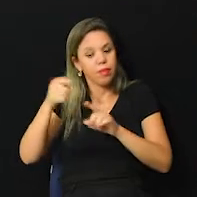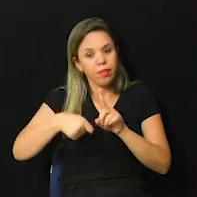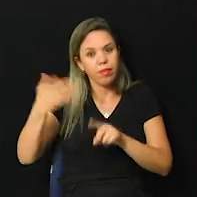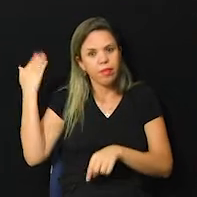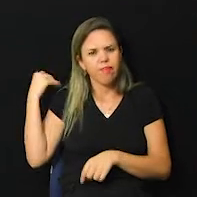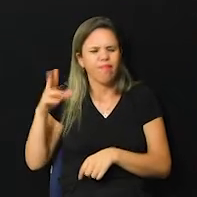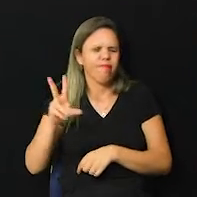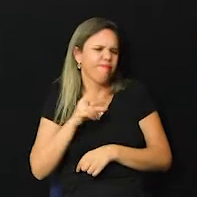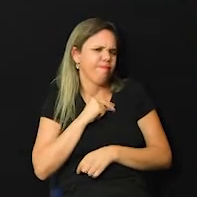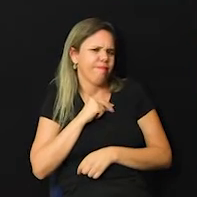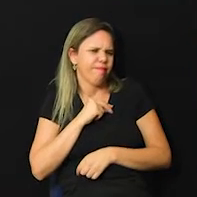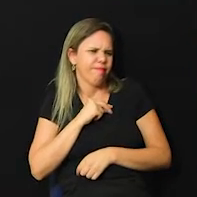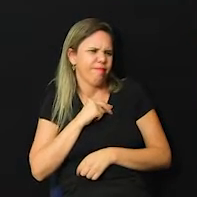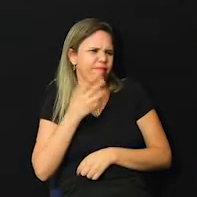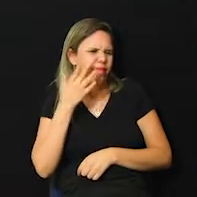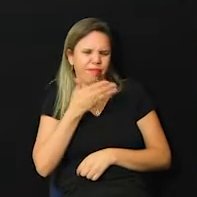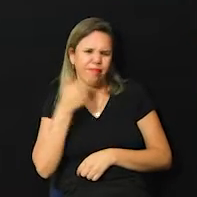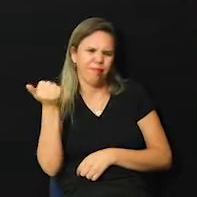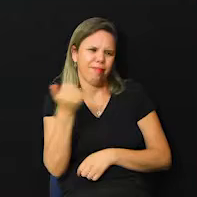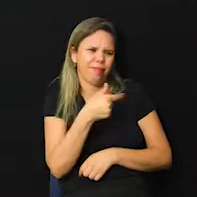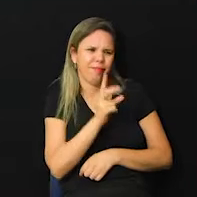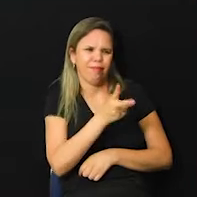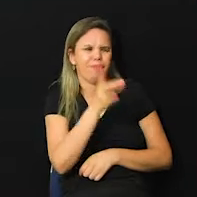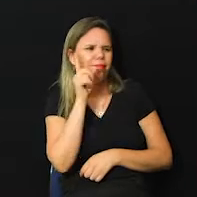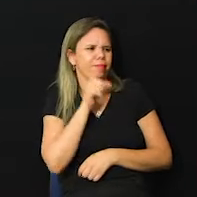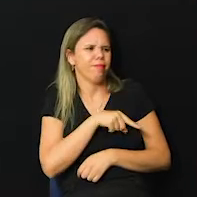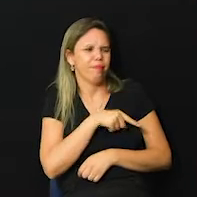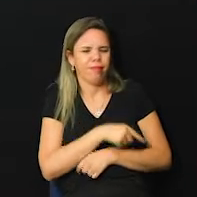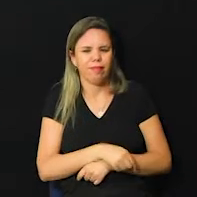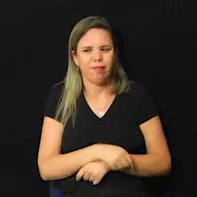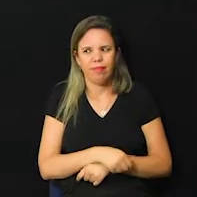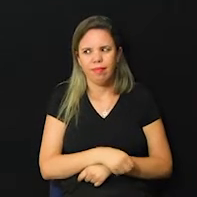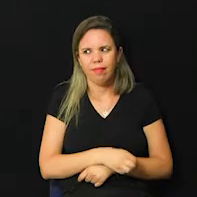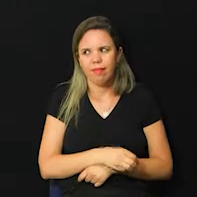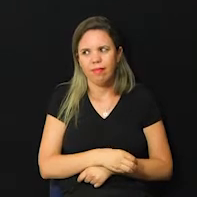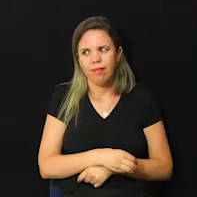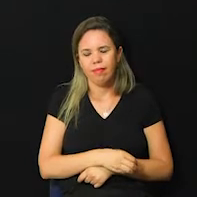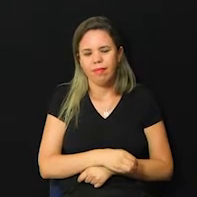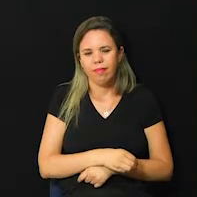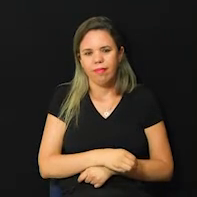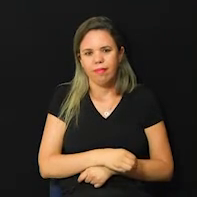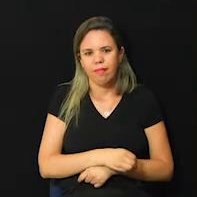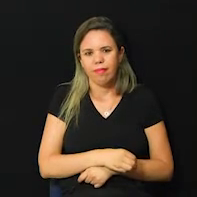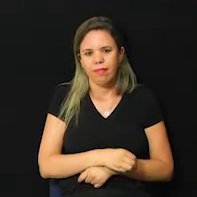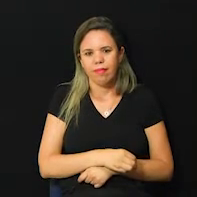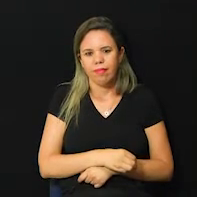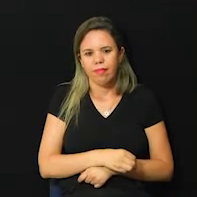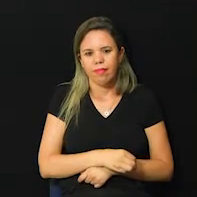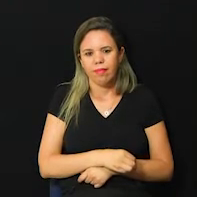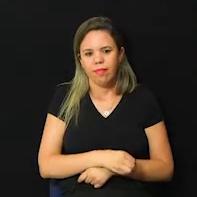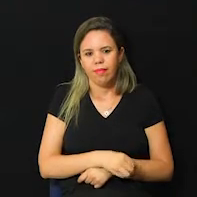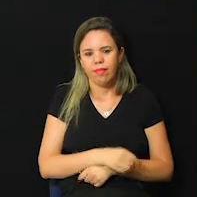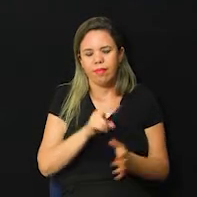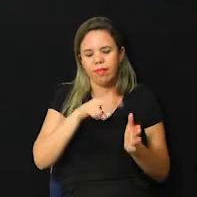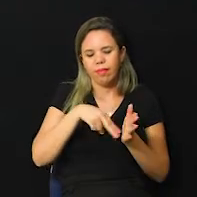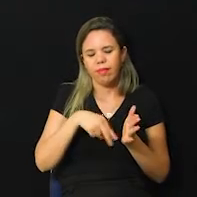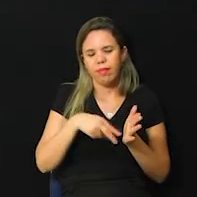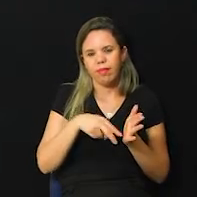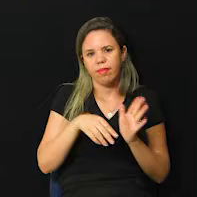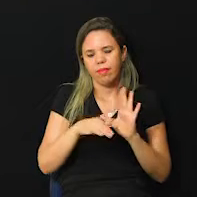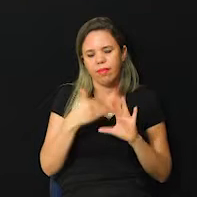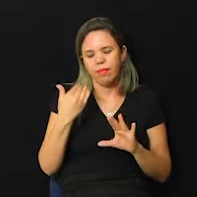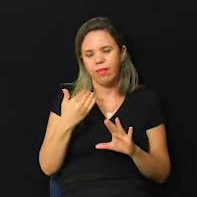mês passado falei hum acho que é melhor eu continuar lá boi eu tô lendo as informações